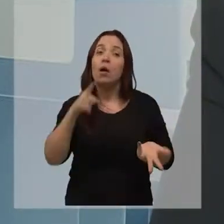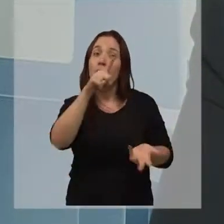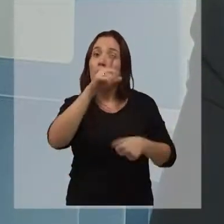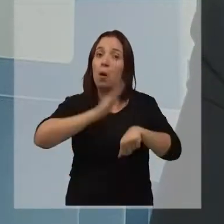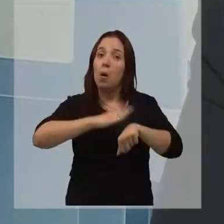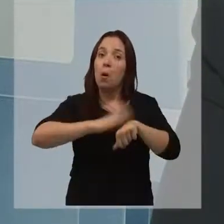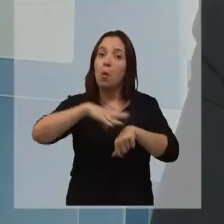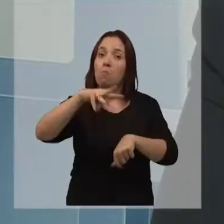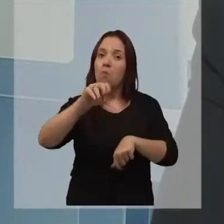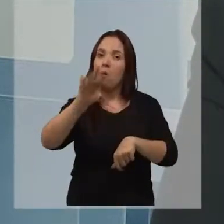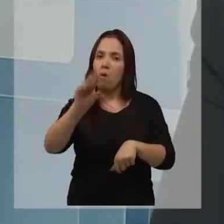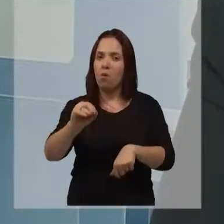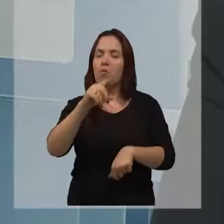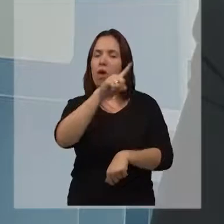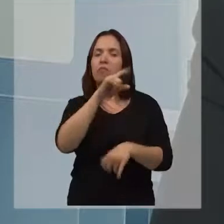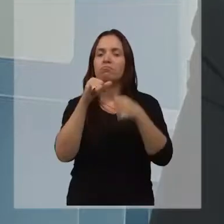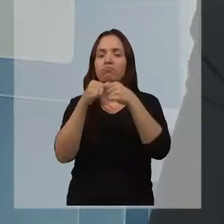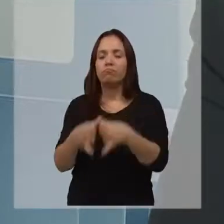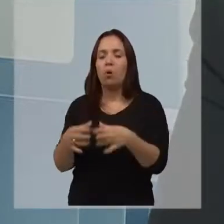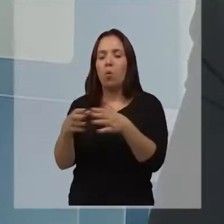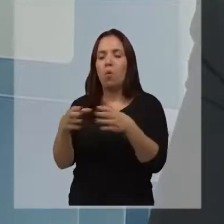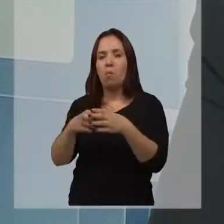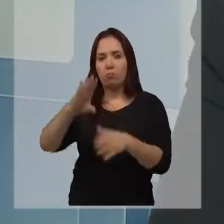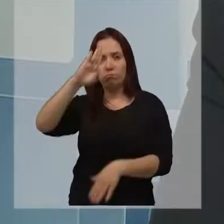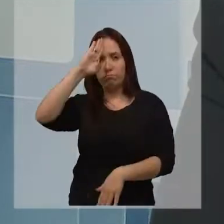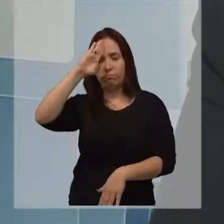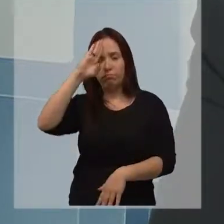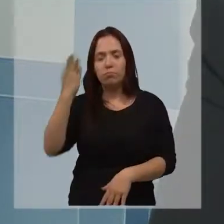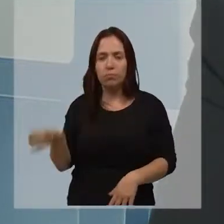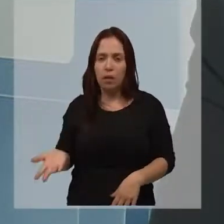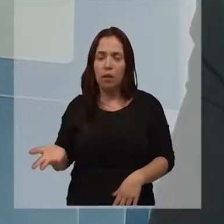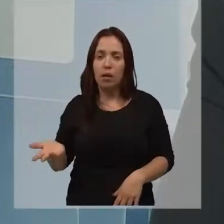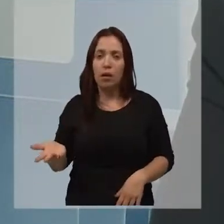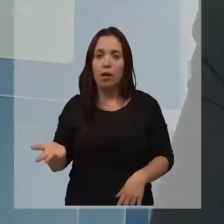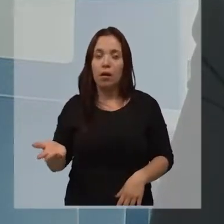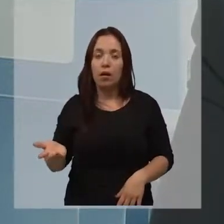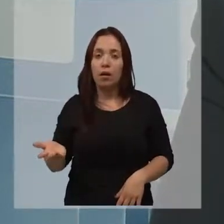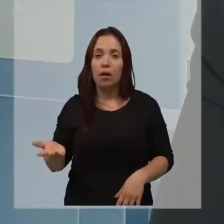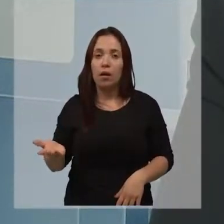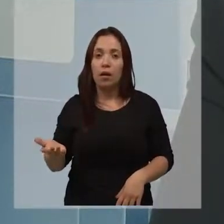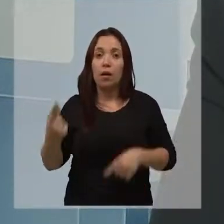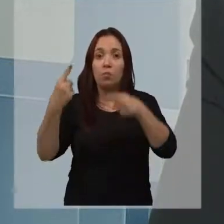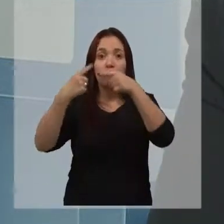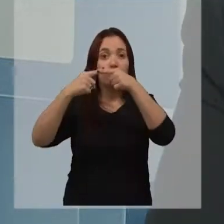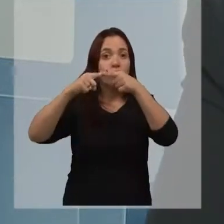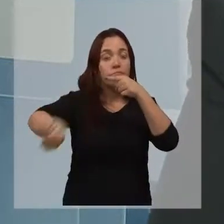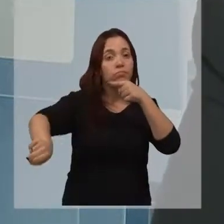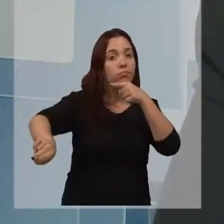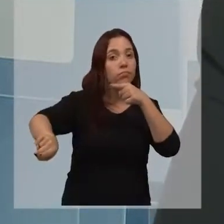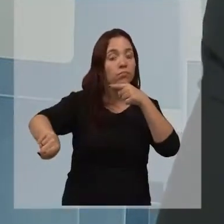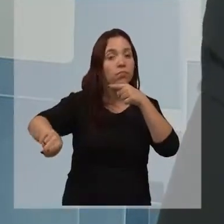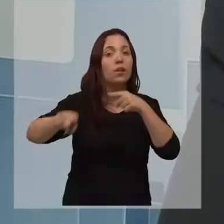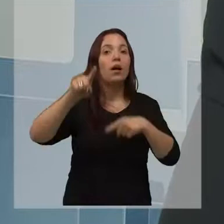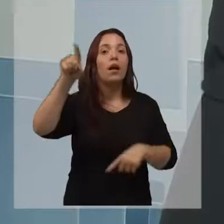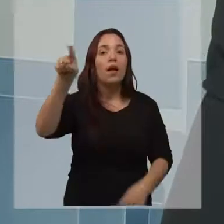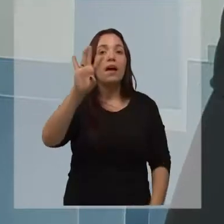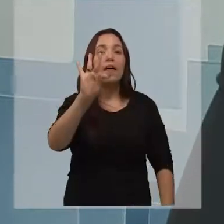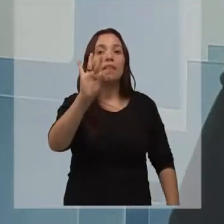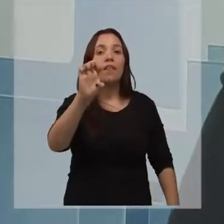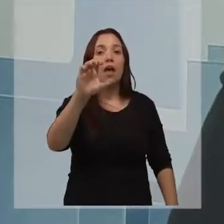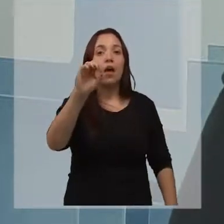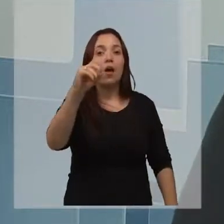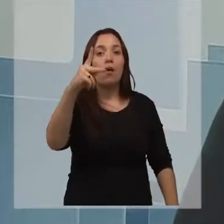em manter a Força Nacional aqui mais 30 dias. Isso demonstrando que... Contrariando o pensamento do cearense, general Teófilo, que queria